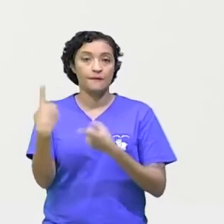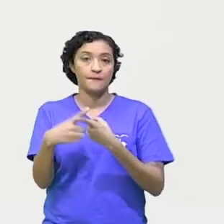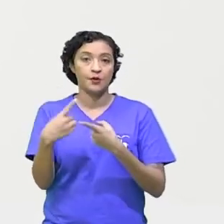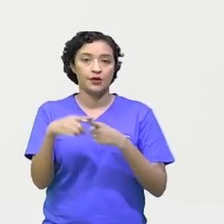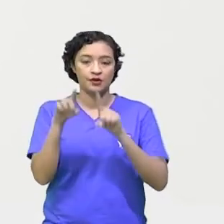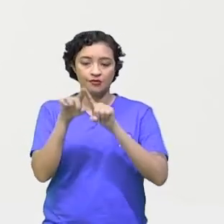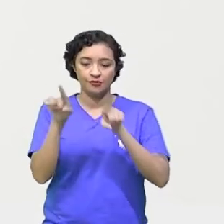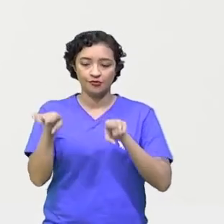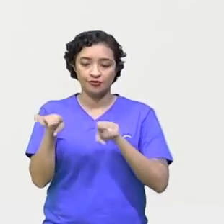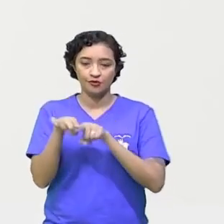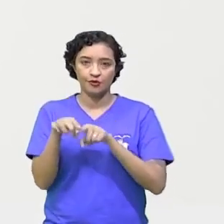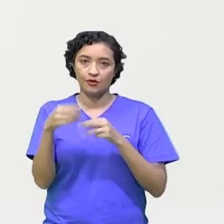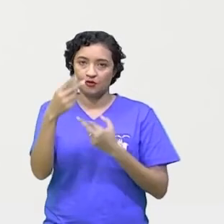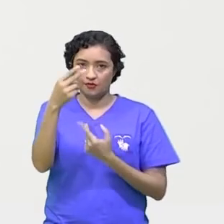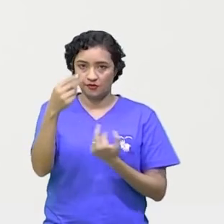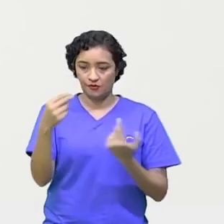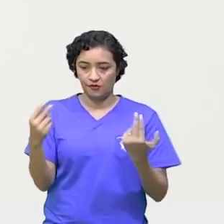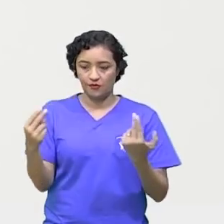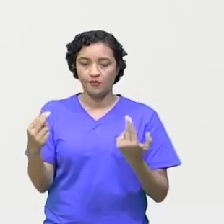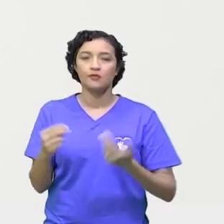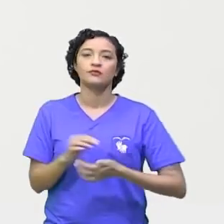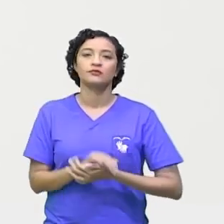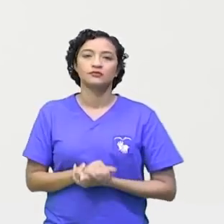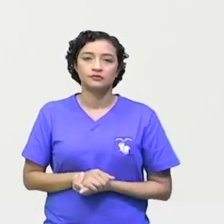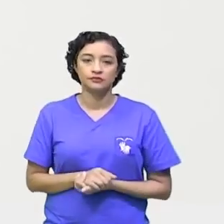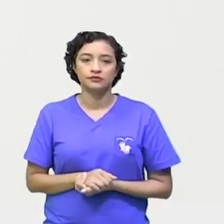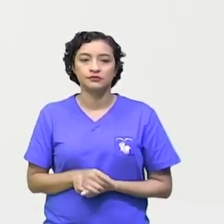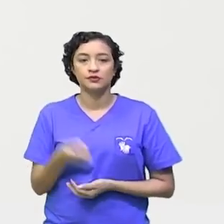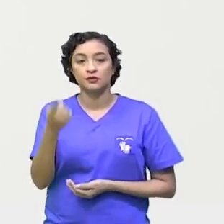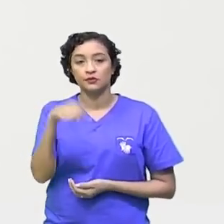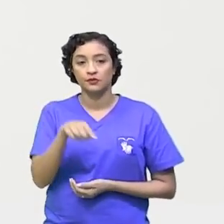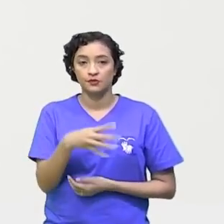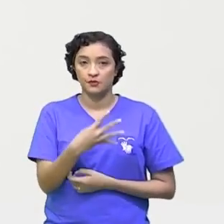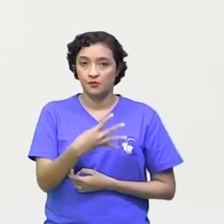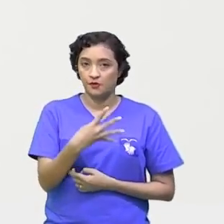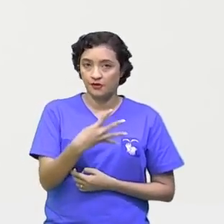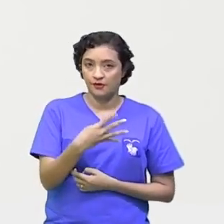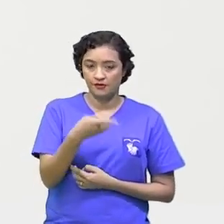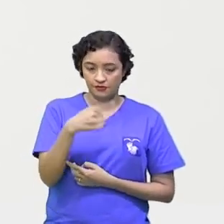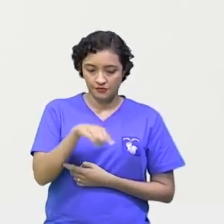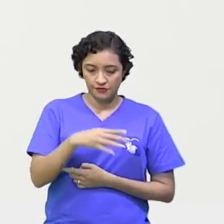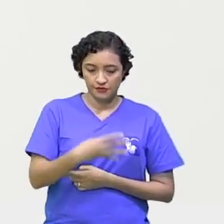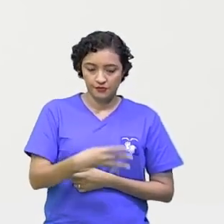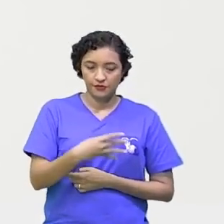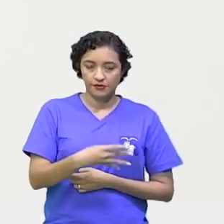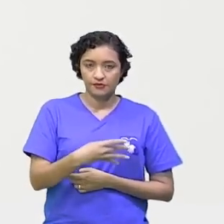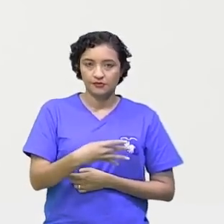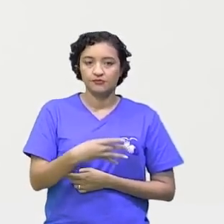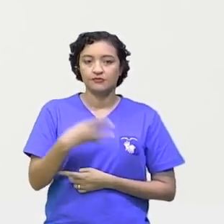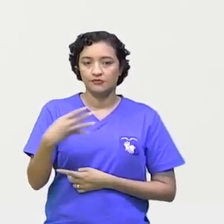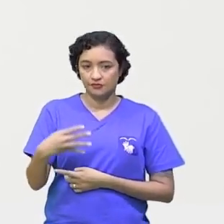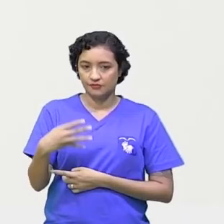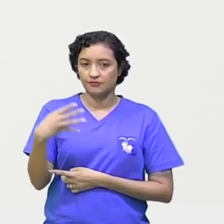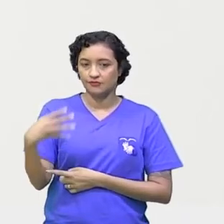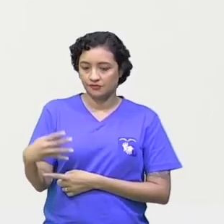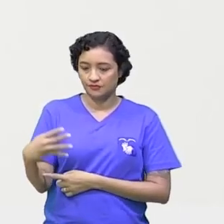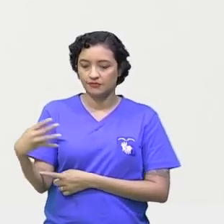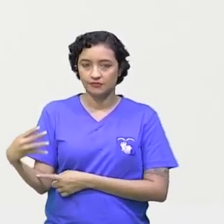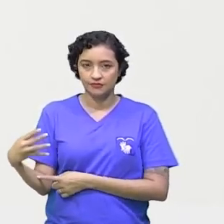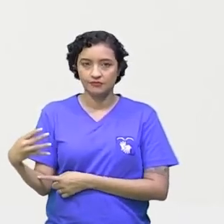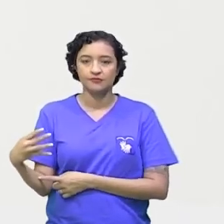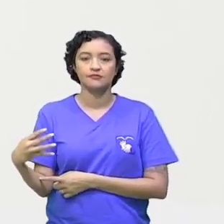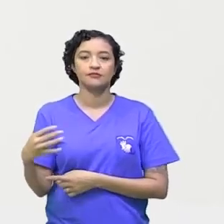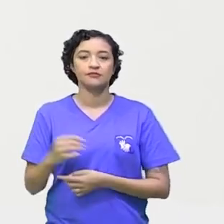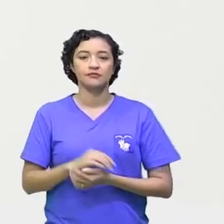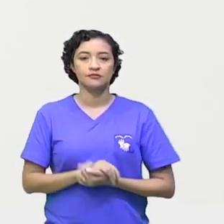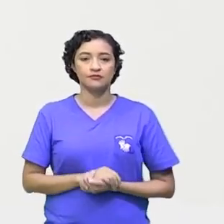maior do retângulo, vale quanto? 4. Logo, esse aqui vale quanto também? 4, 4,